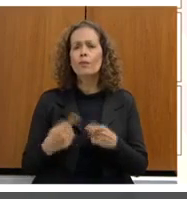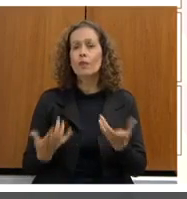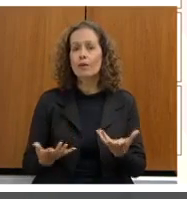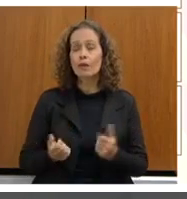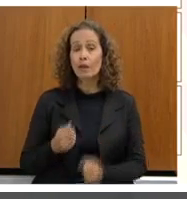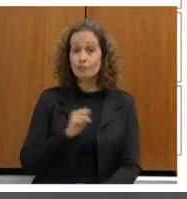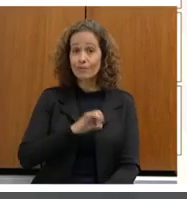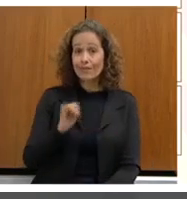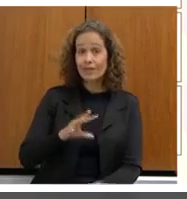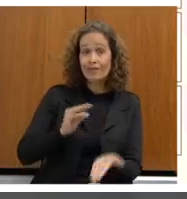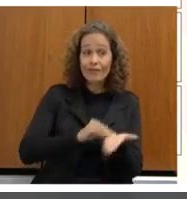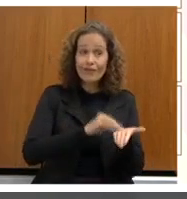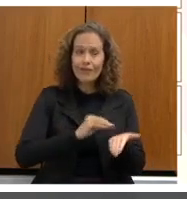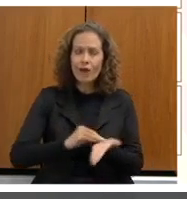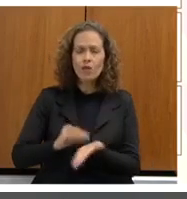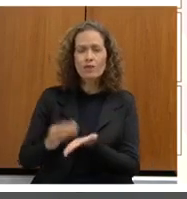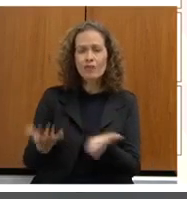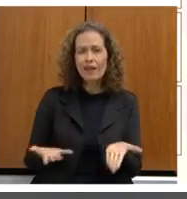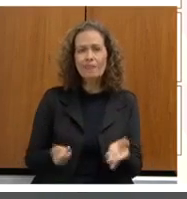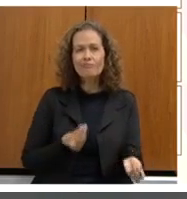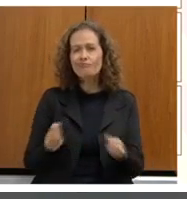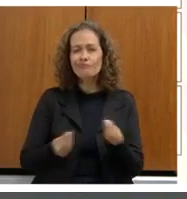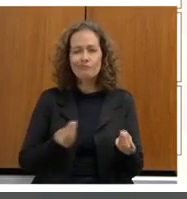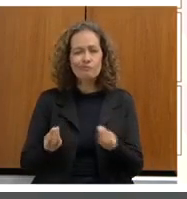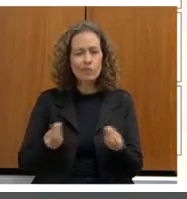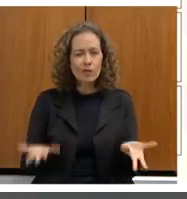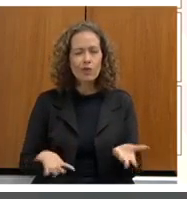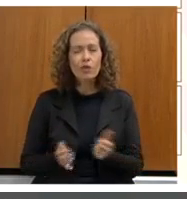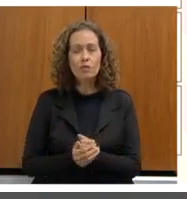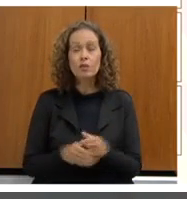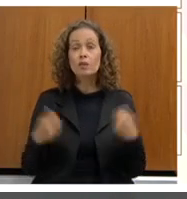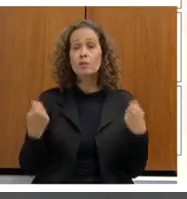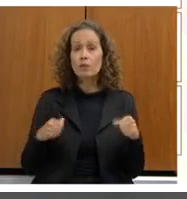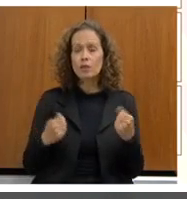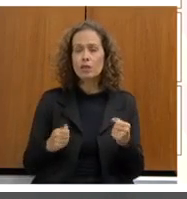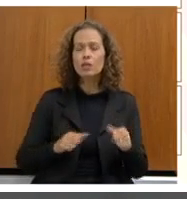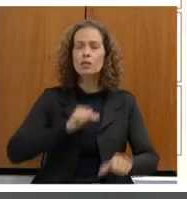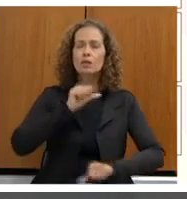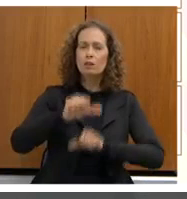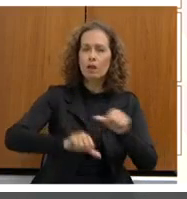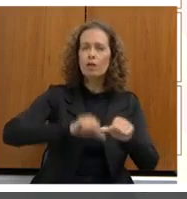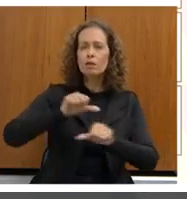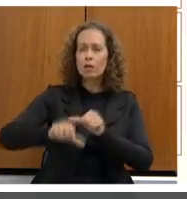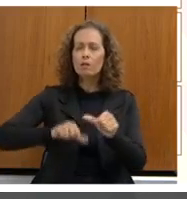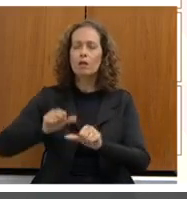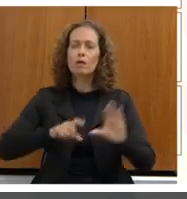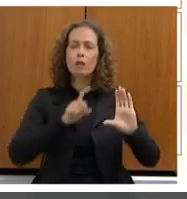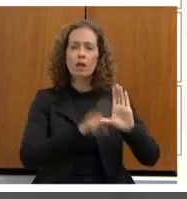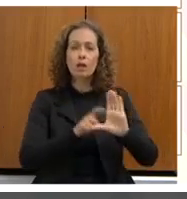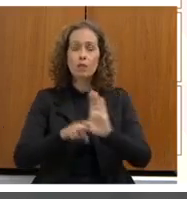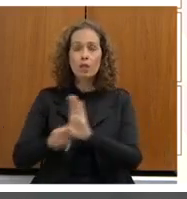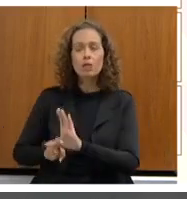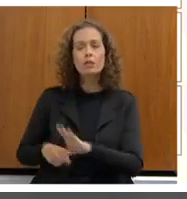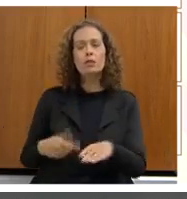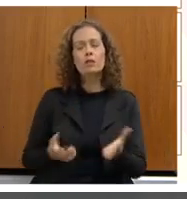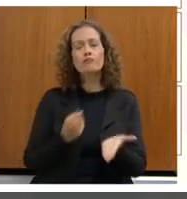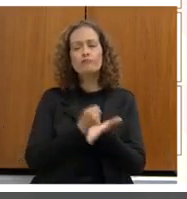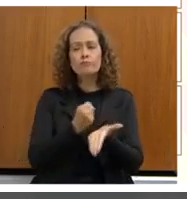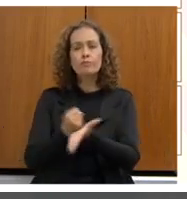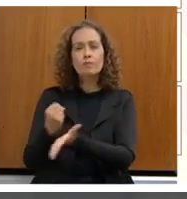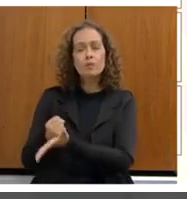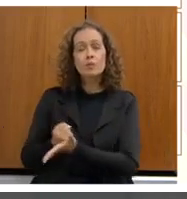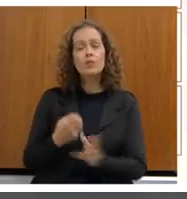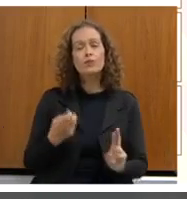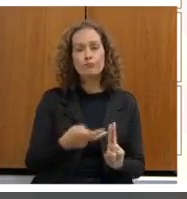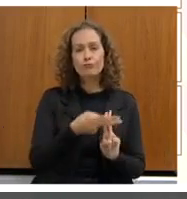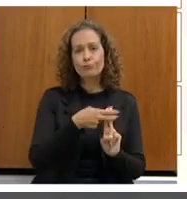temos que ficar ampliou nosso curso porque nós temos que direcionar toda a nossa a Nossa tropa todos os nossos dependesse do atendimento no sistema